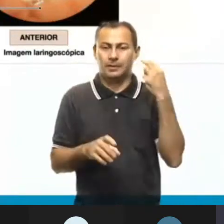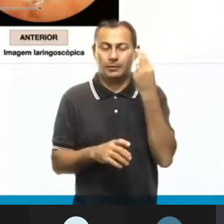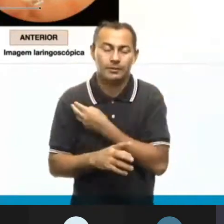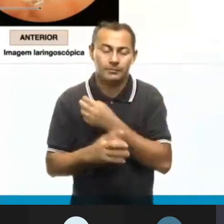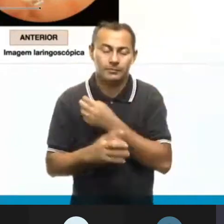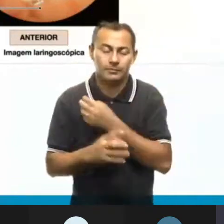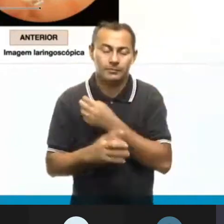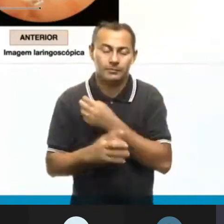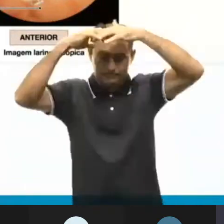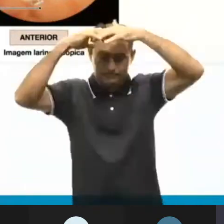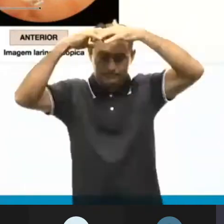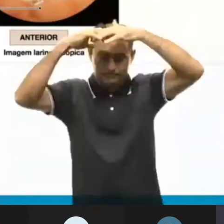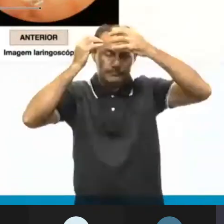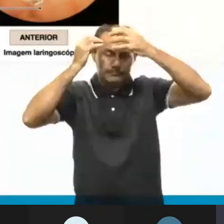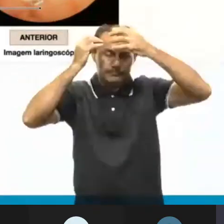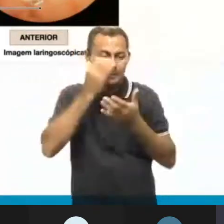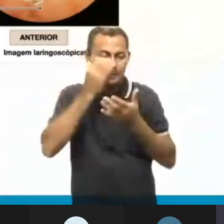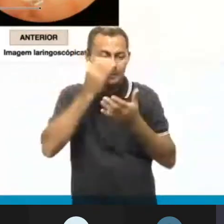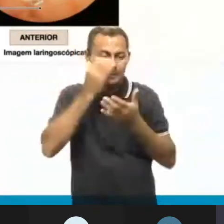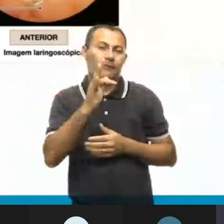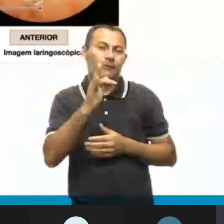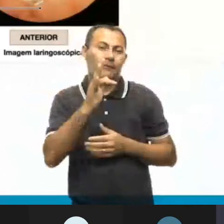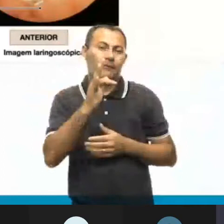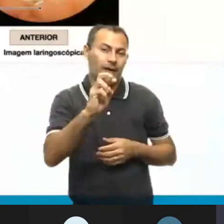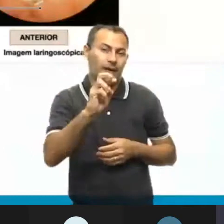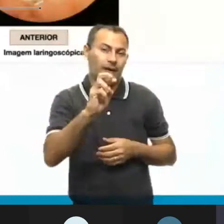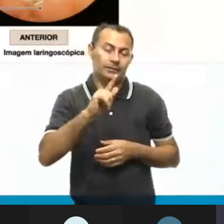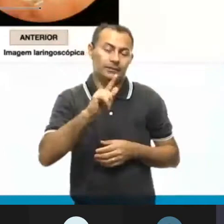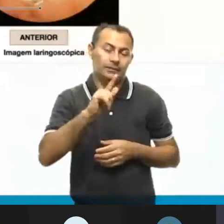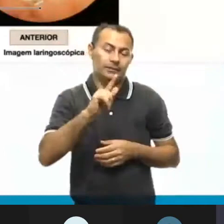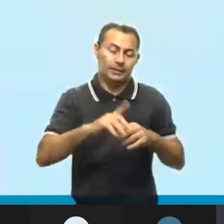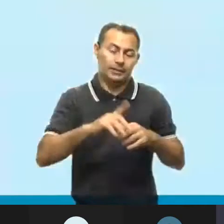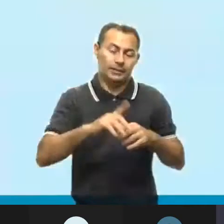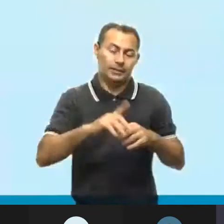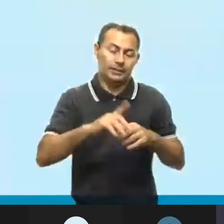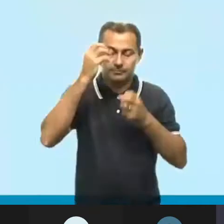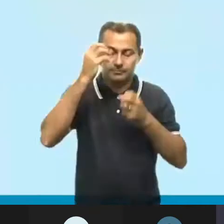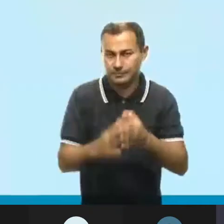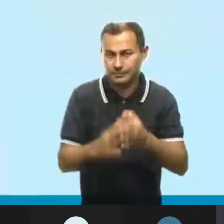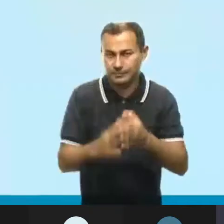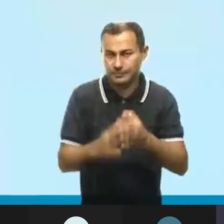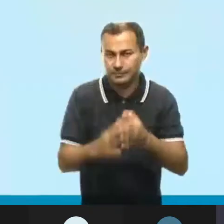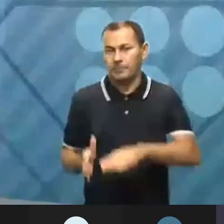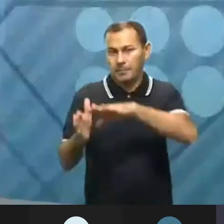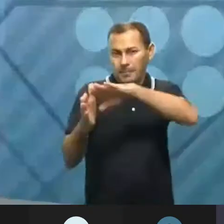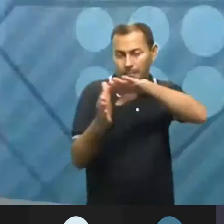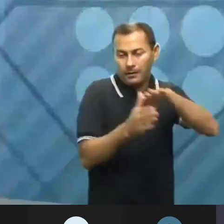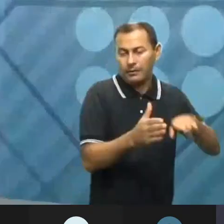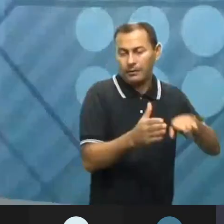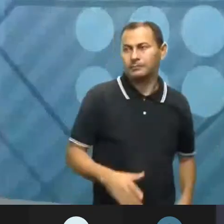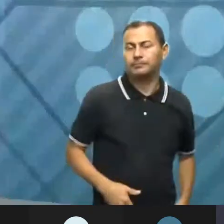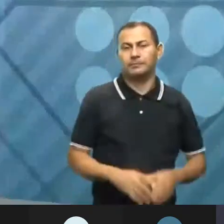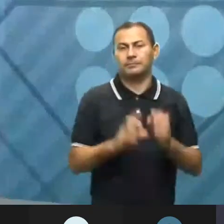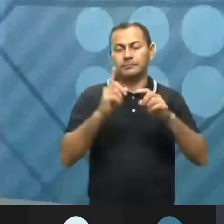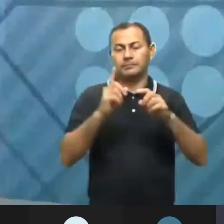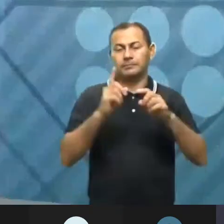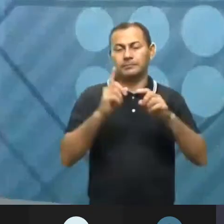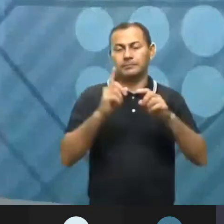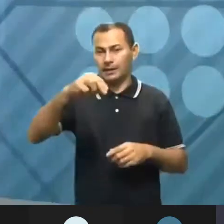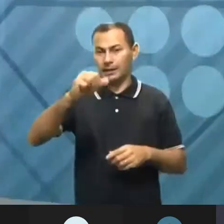gente revisar. O ar chega, né, a partir da faringe, depois ele vai lá para a traqueia. Então, vamos agora para a nossa